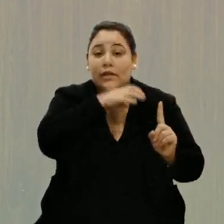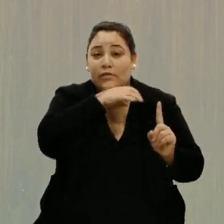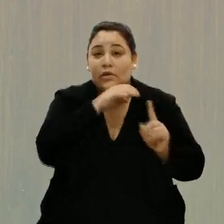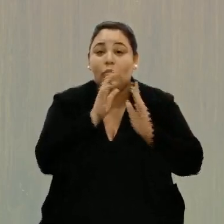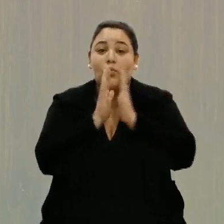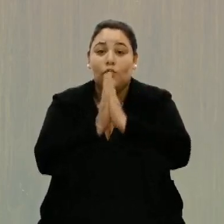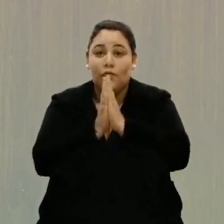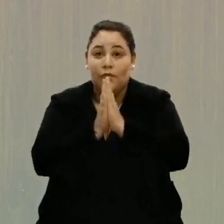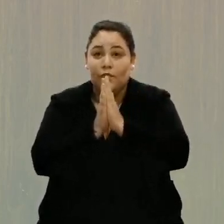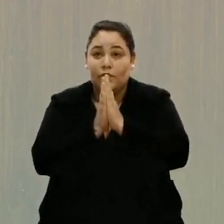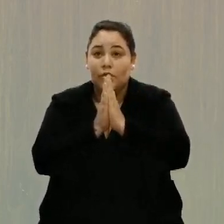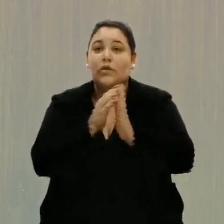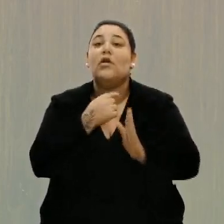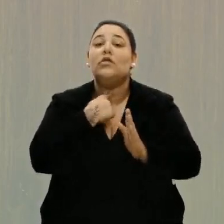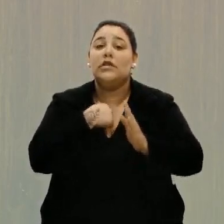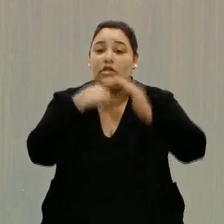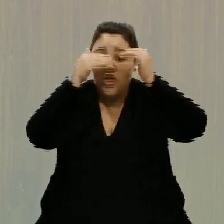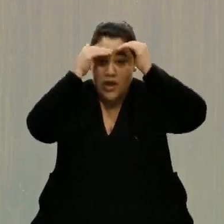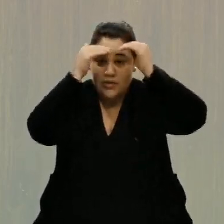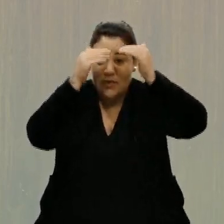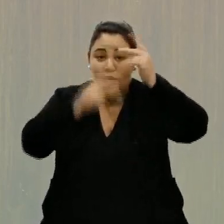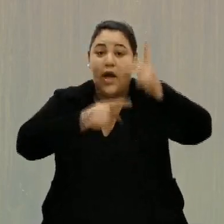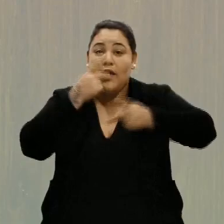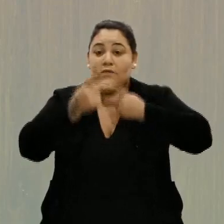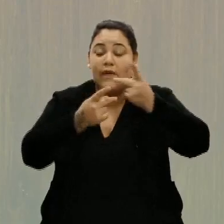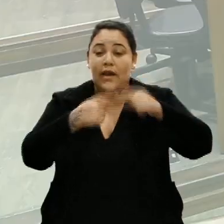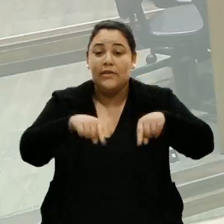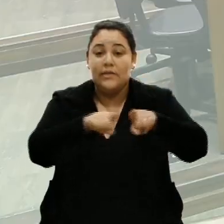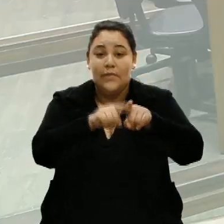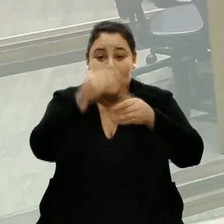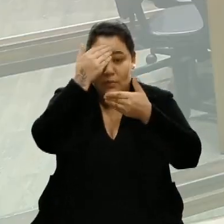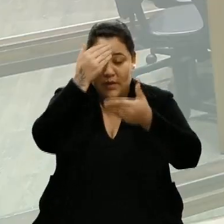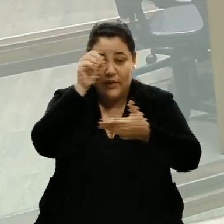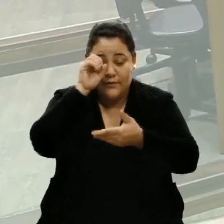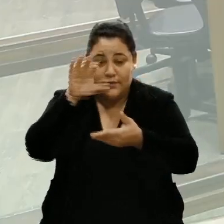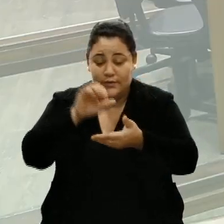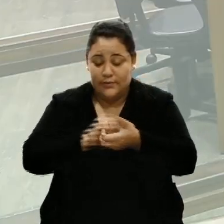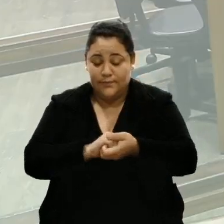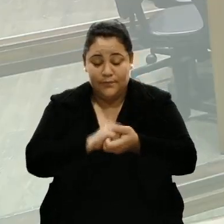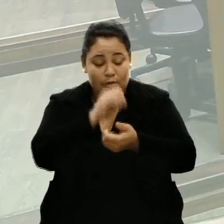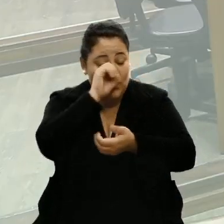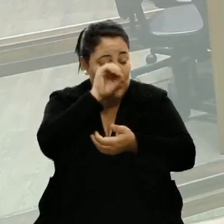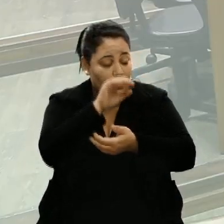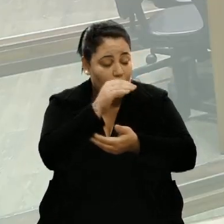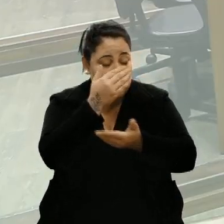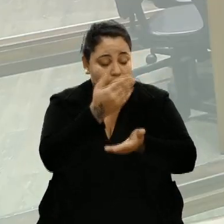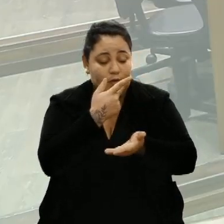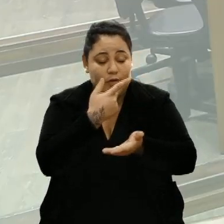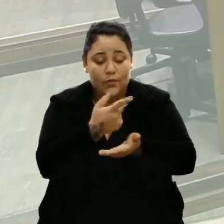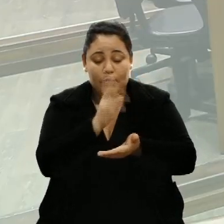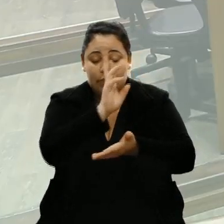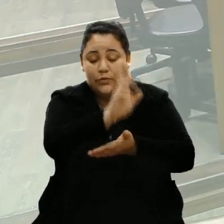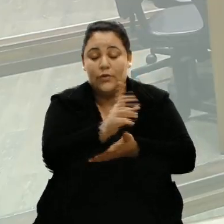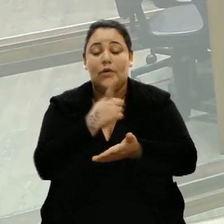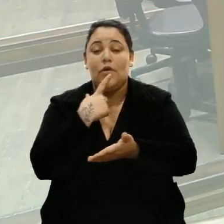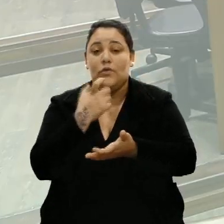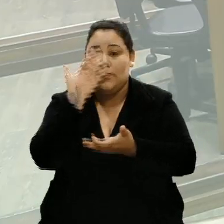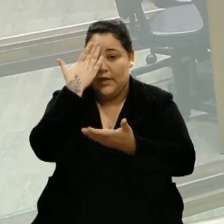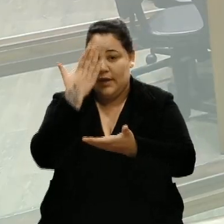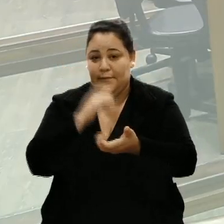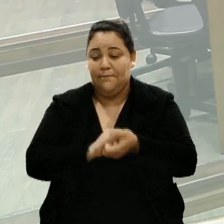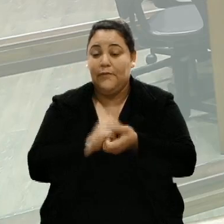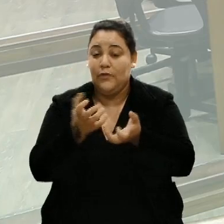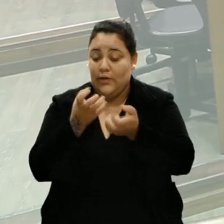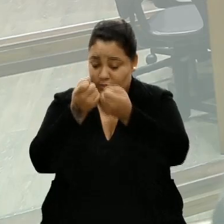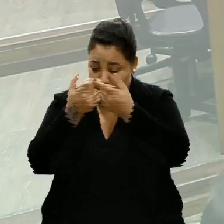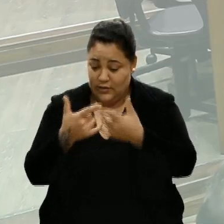eu gostaria de respeito às minhas falas aqui também. Obrigada, vereador Fius. Obrigado, vereadora Rose. E eu quero aqui ressaltar, pessoal, por